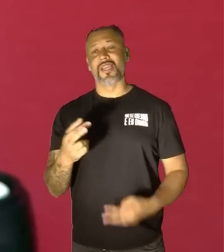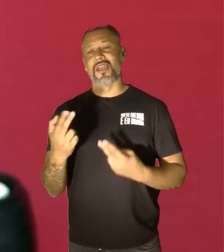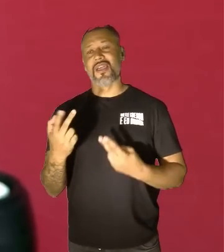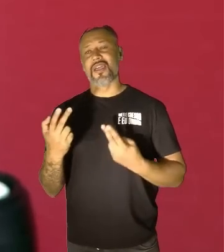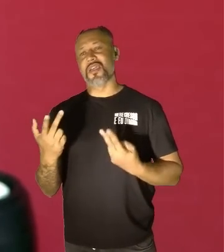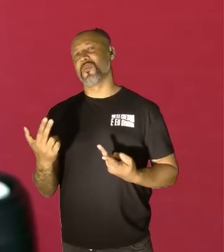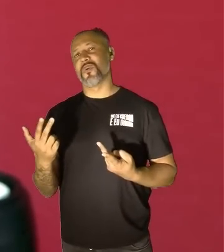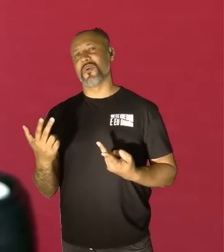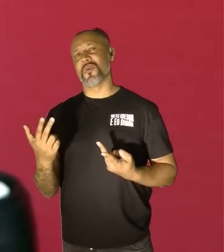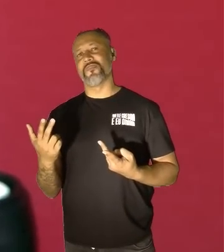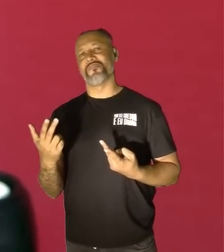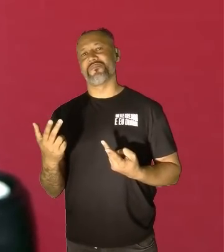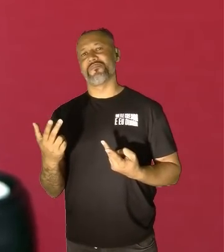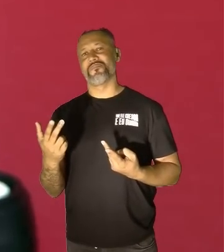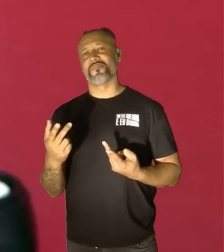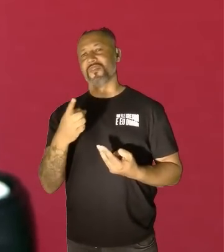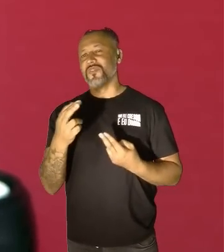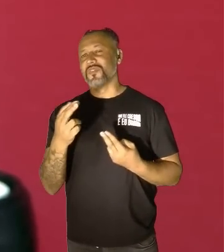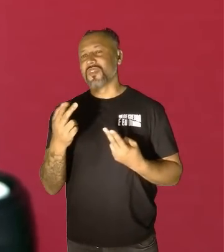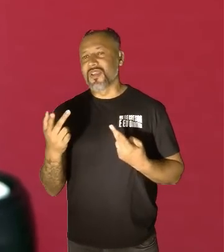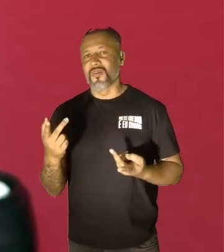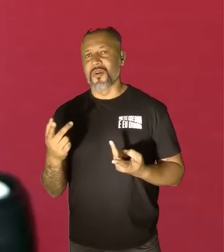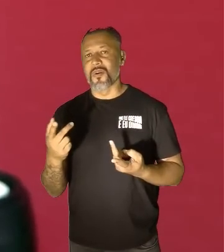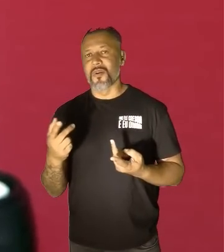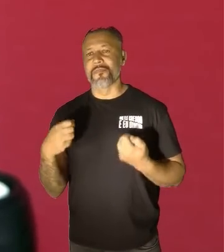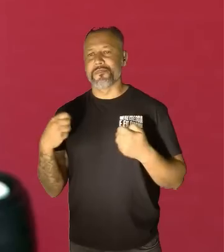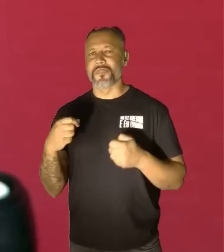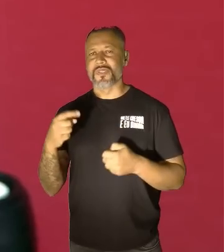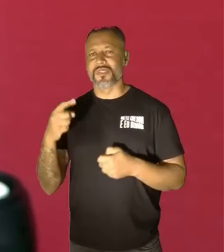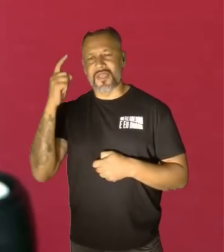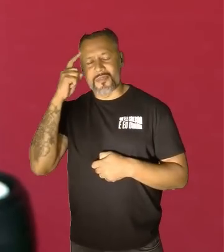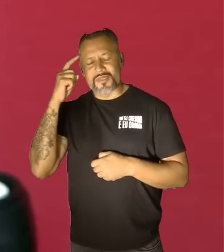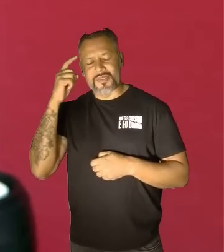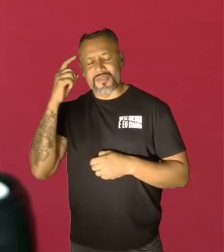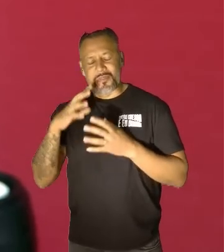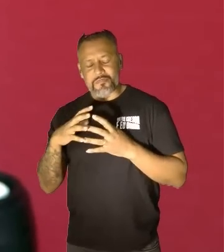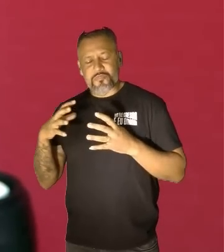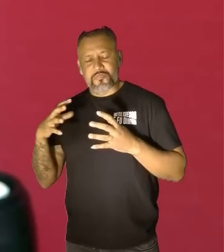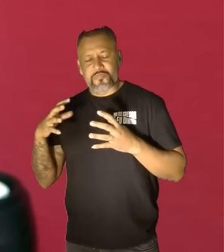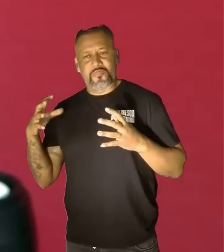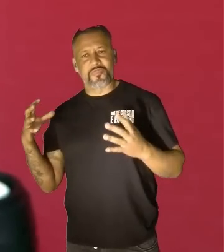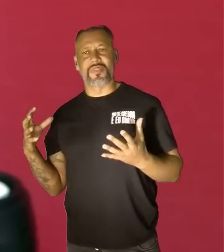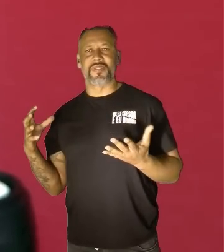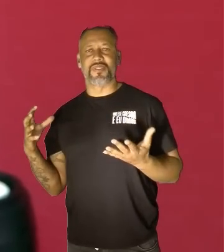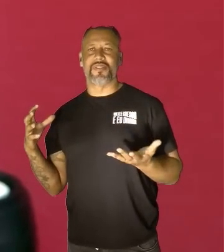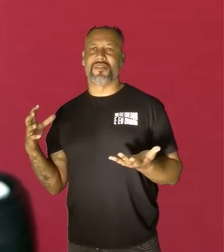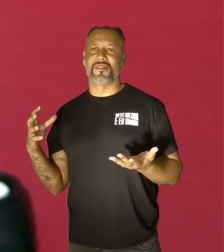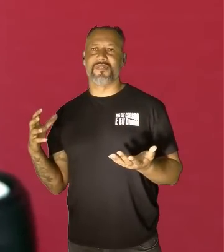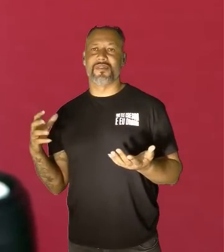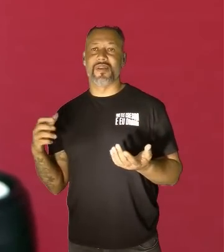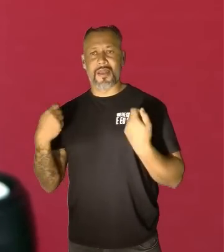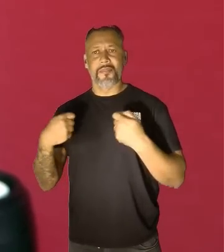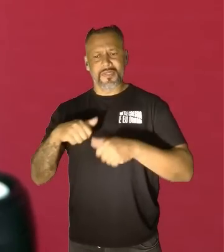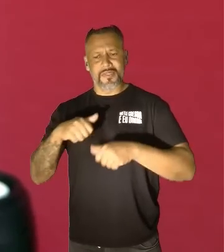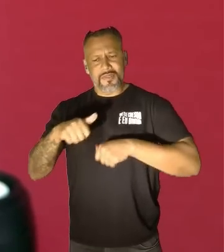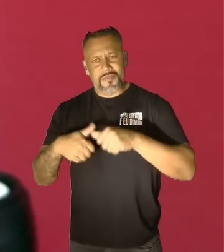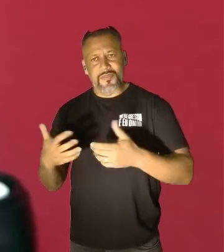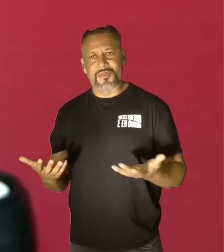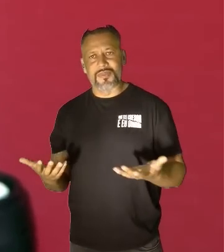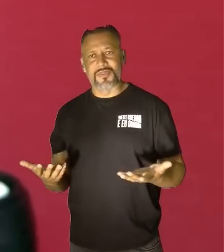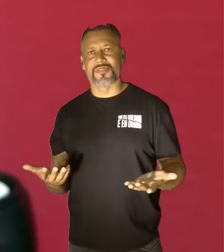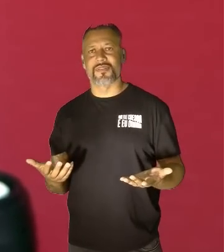em direção ao seu futuro, eu tenho que aumentar o tamanho da sua roupa. Gente, quem tem